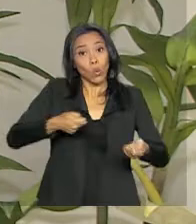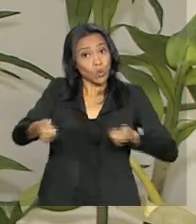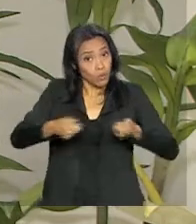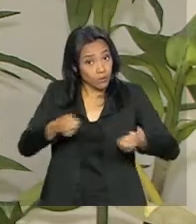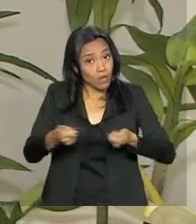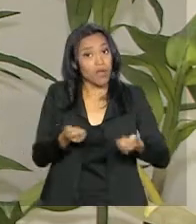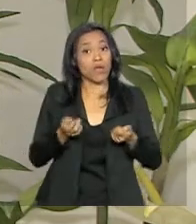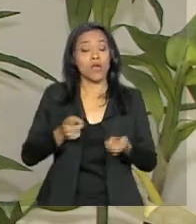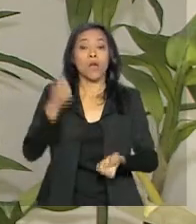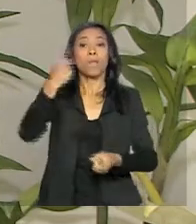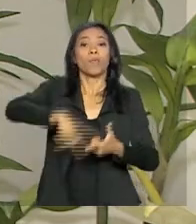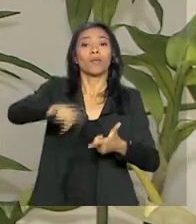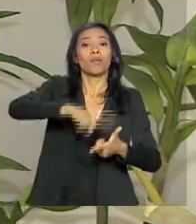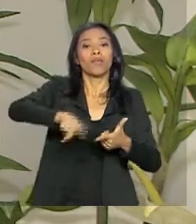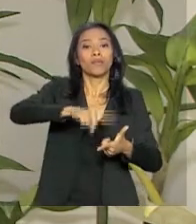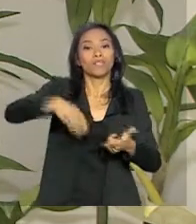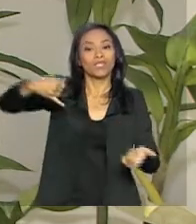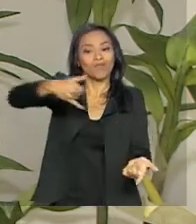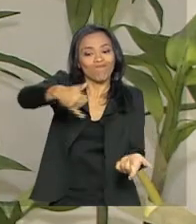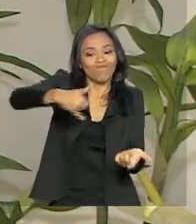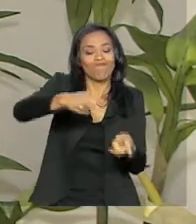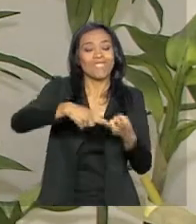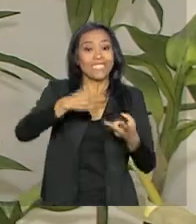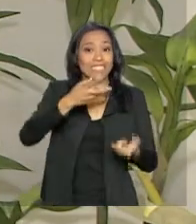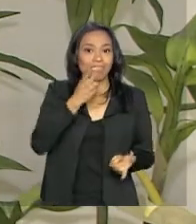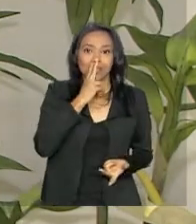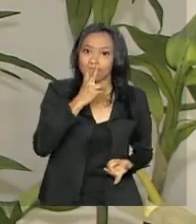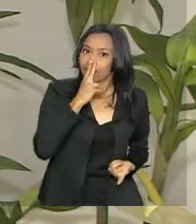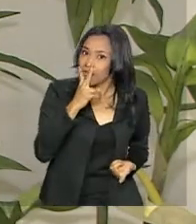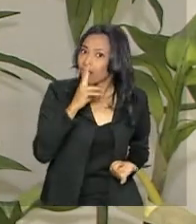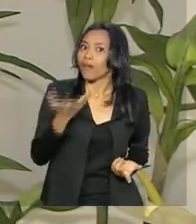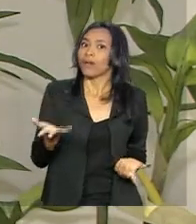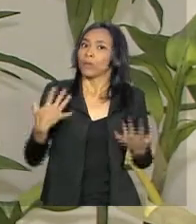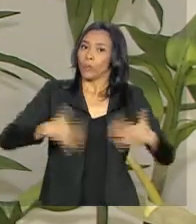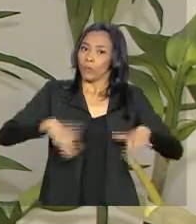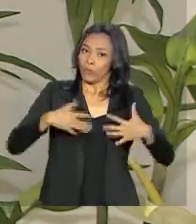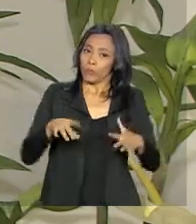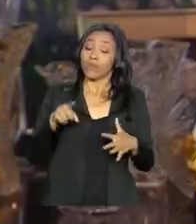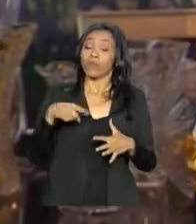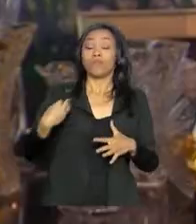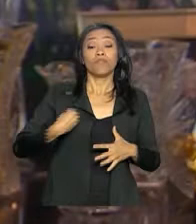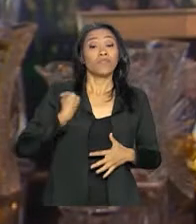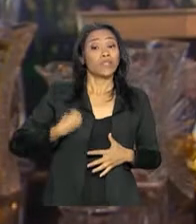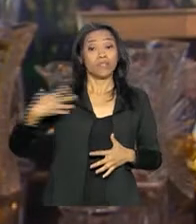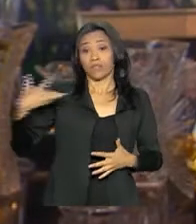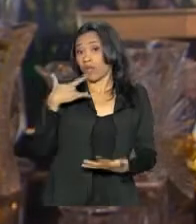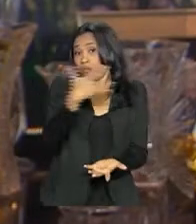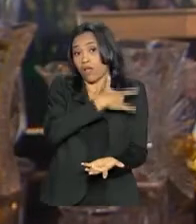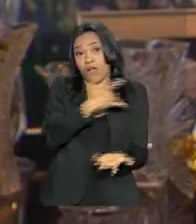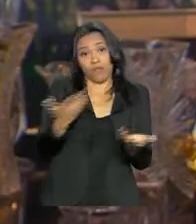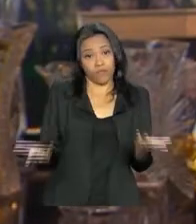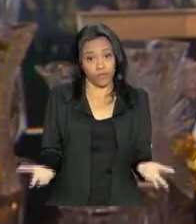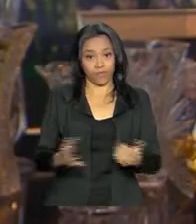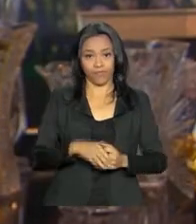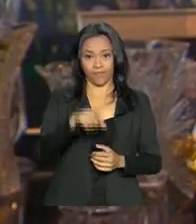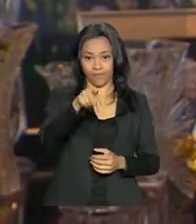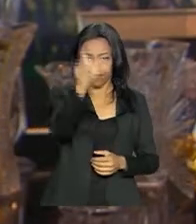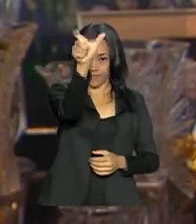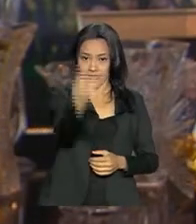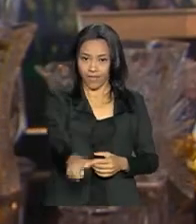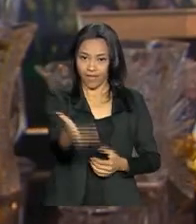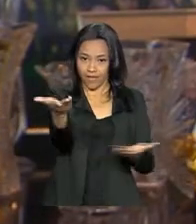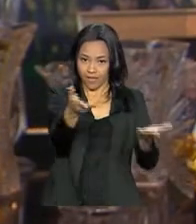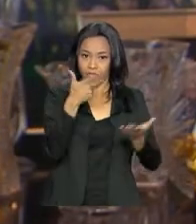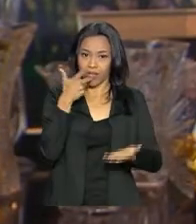problemas de colesterol o cigarro hábitos de vida saudáveis agora não só tenho que